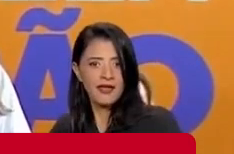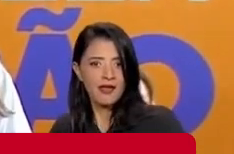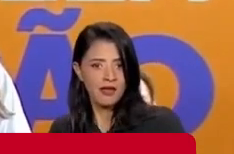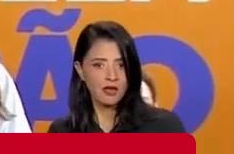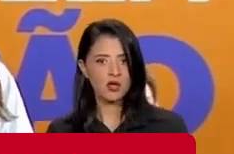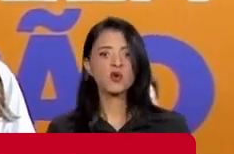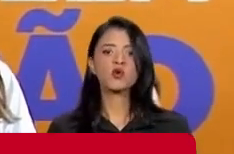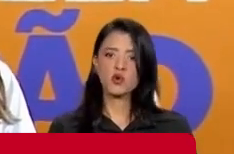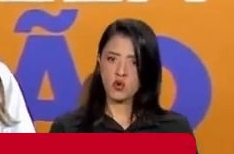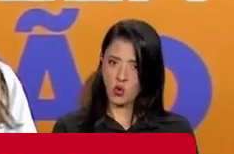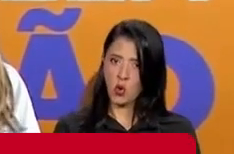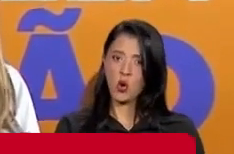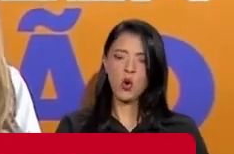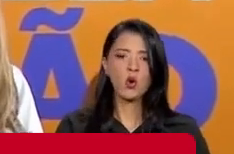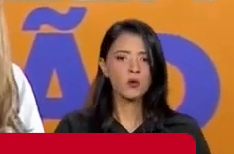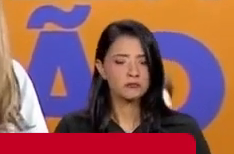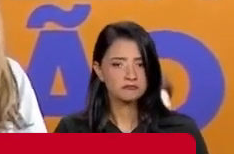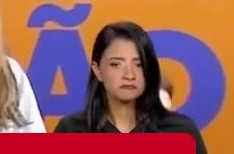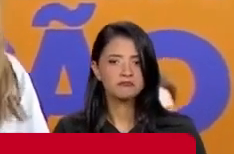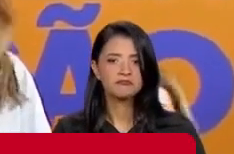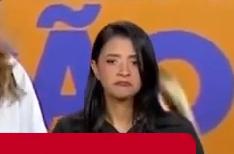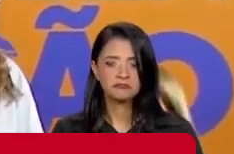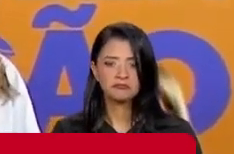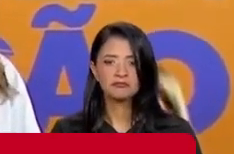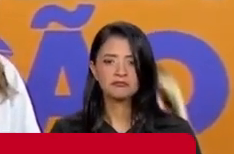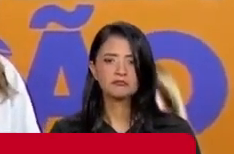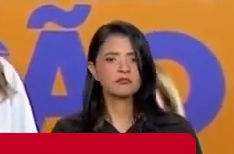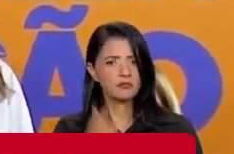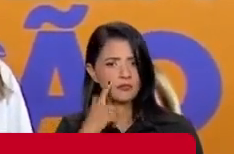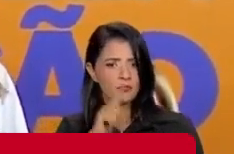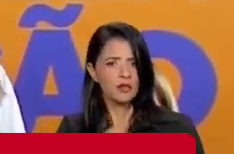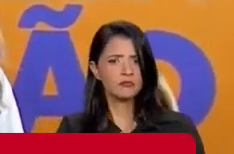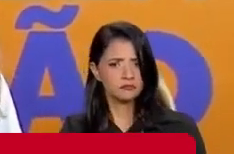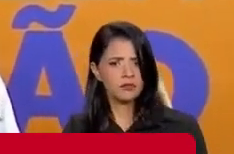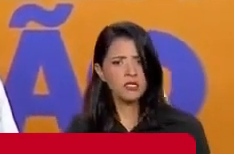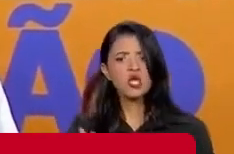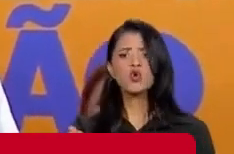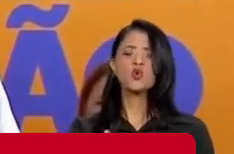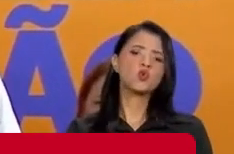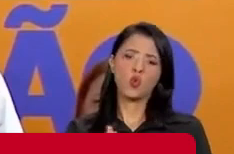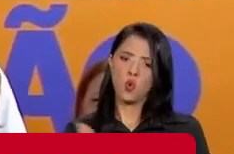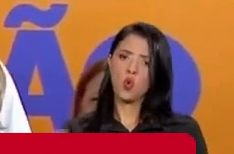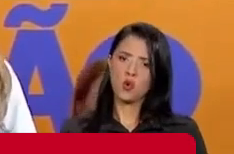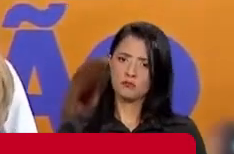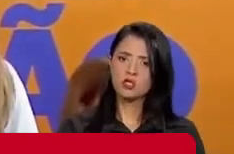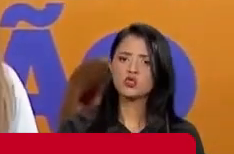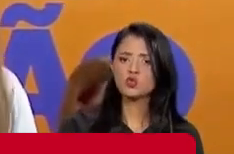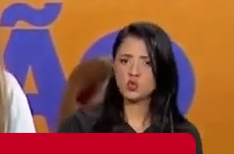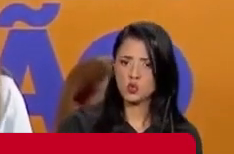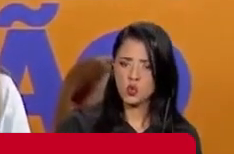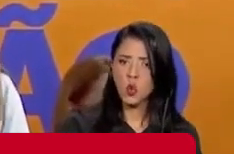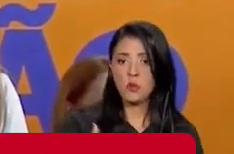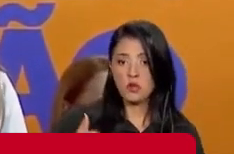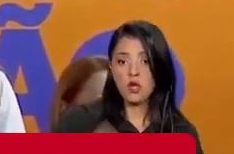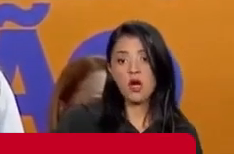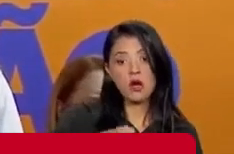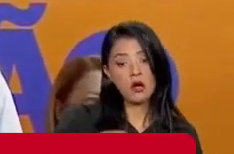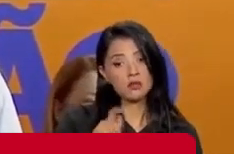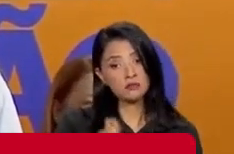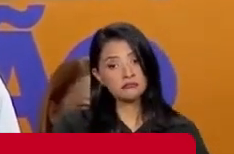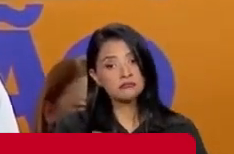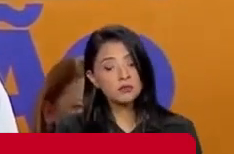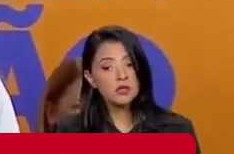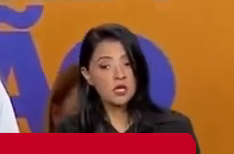vacina contra a Covid-19. O presidente Lula faz parte aí desse grupo prioritário pela idade, né? E a